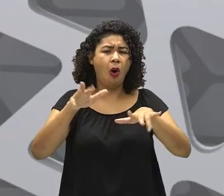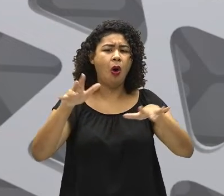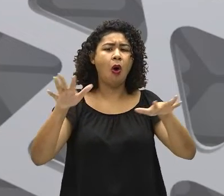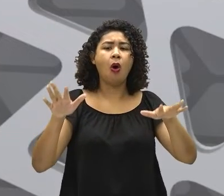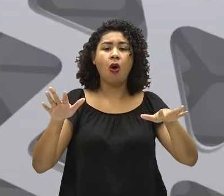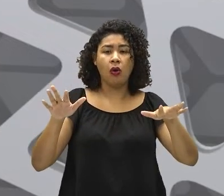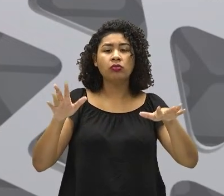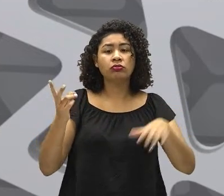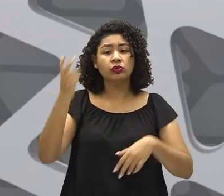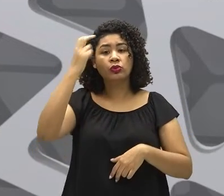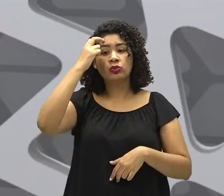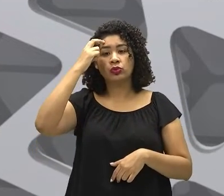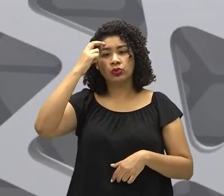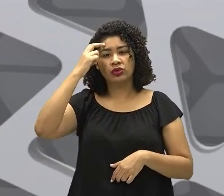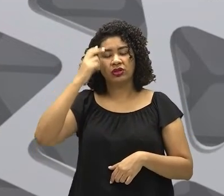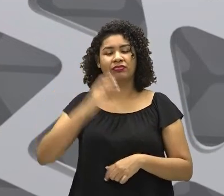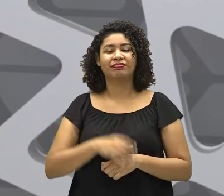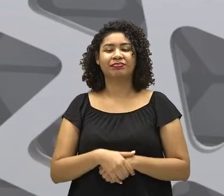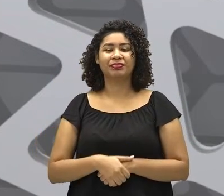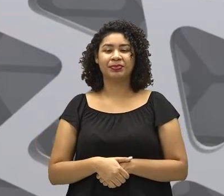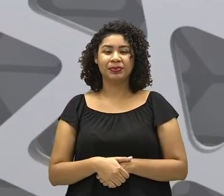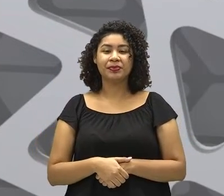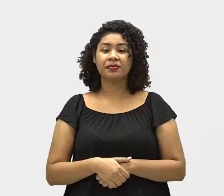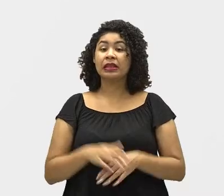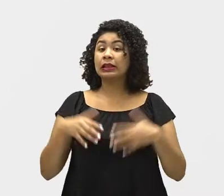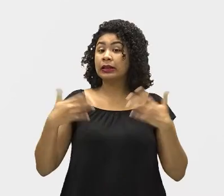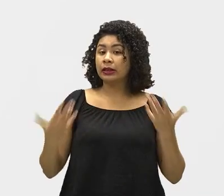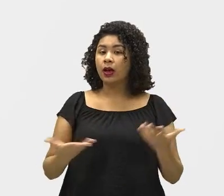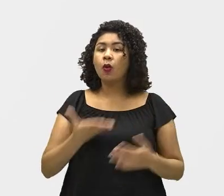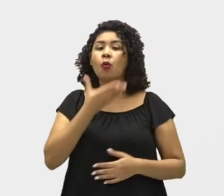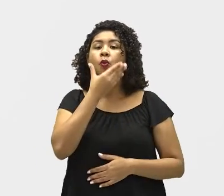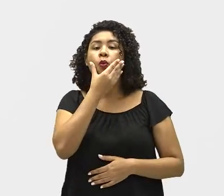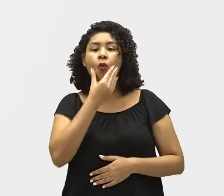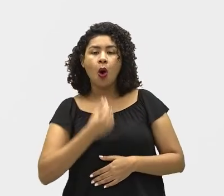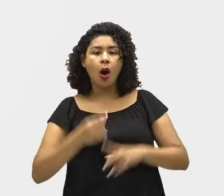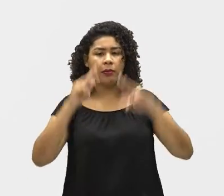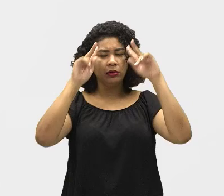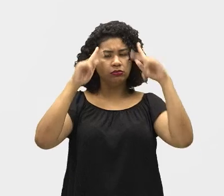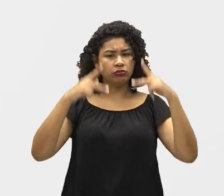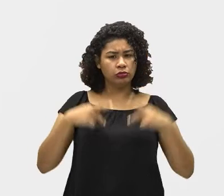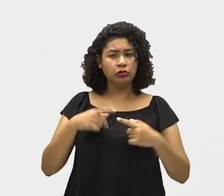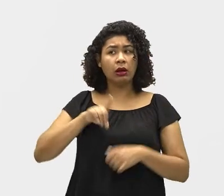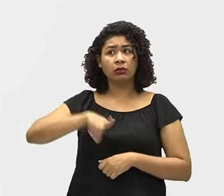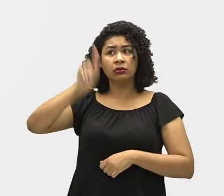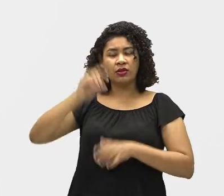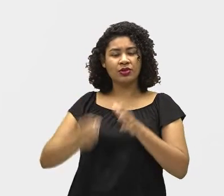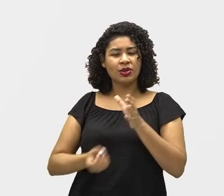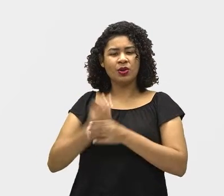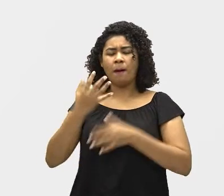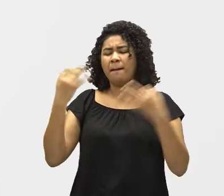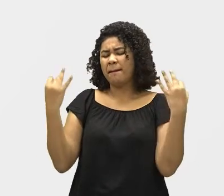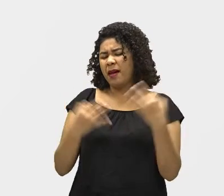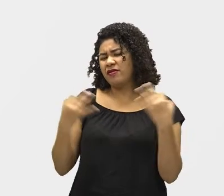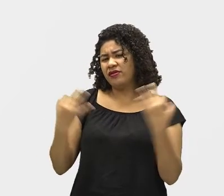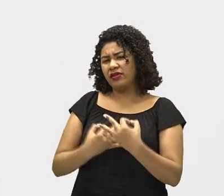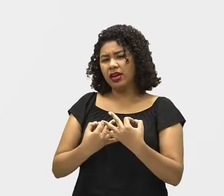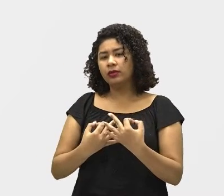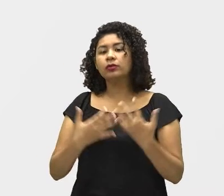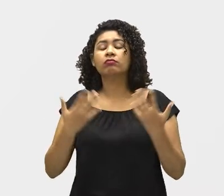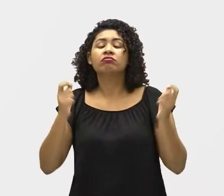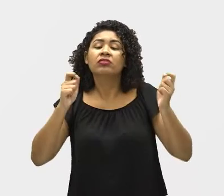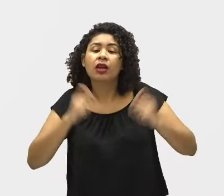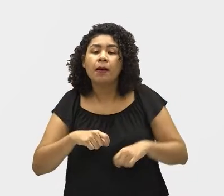para outras partes do mundo também. Então, o homem, a obra mais perfeita do Criador, era capaz de